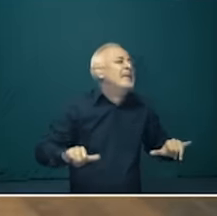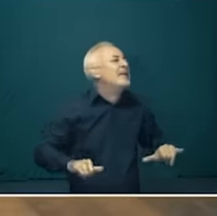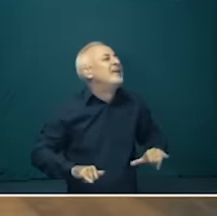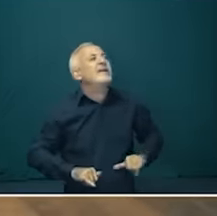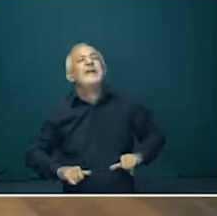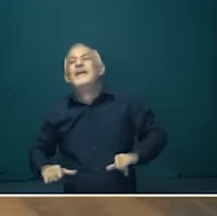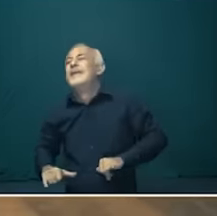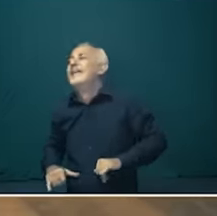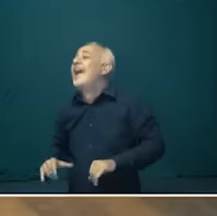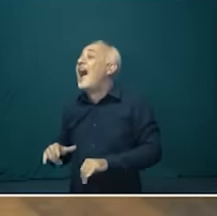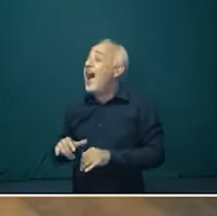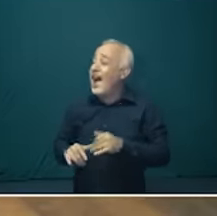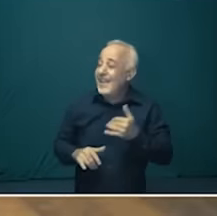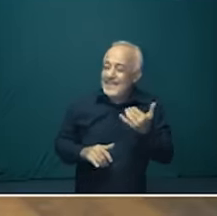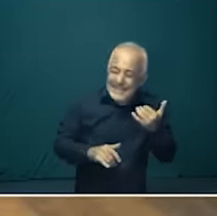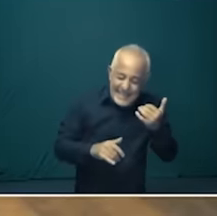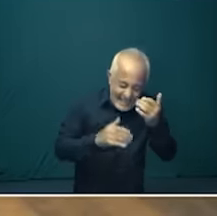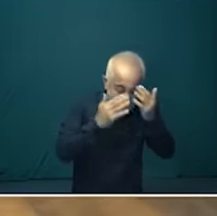as